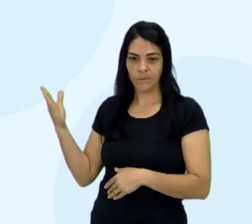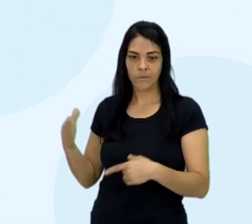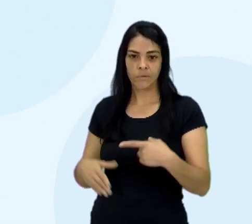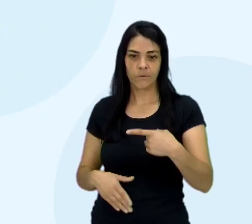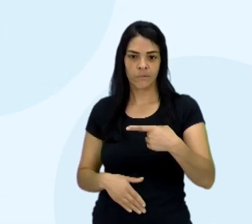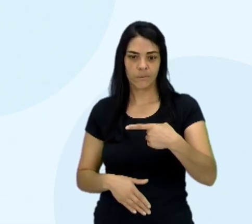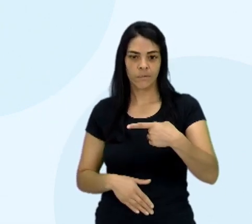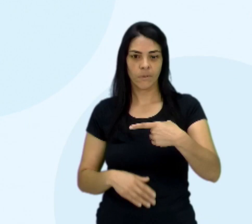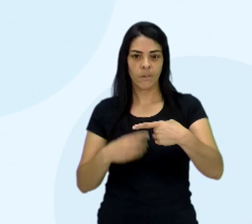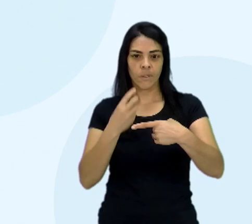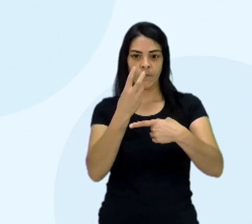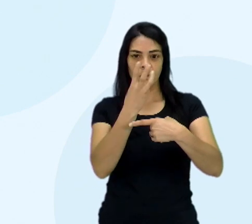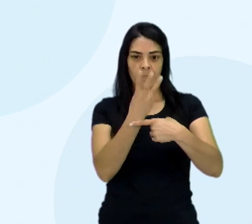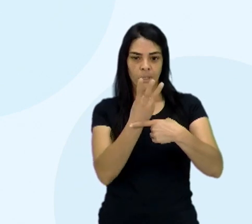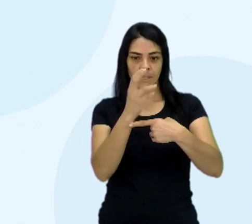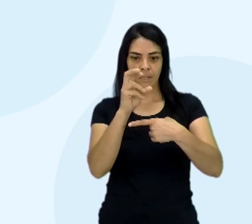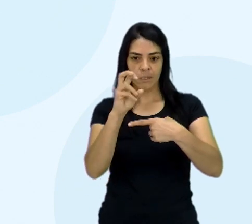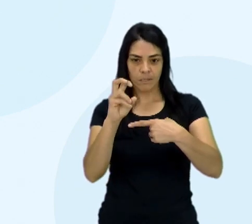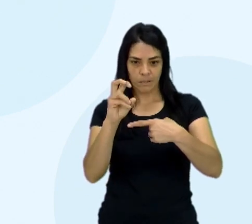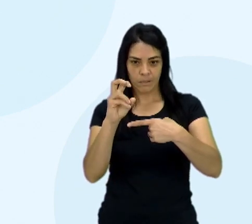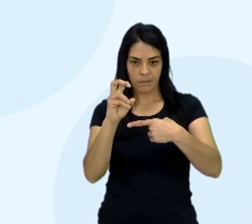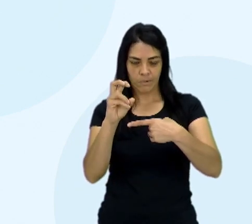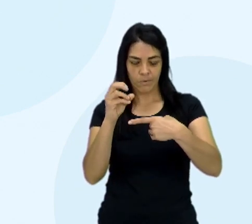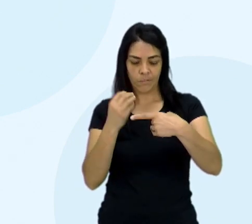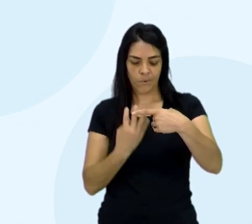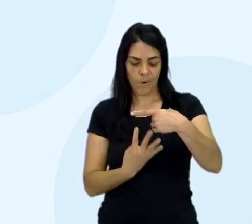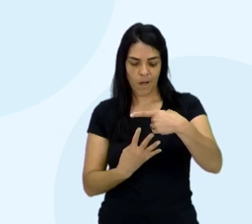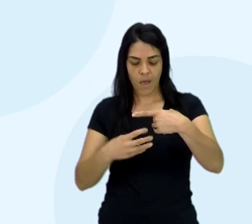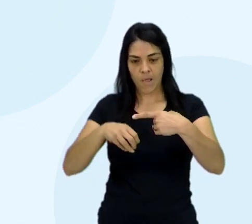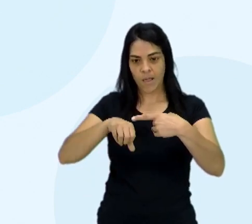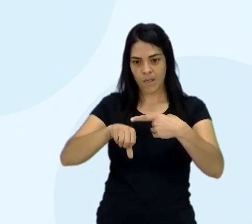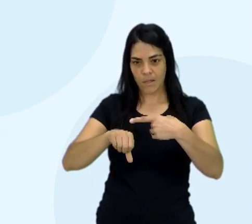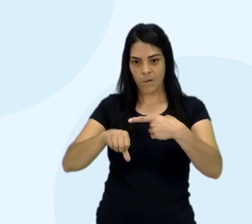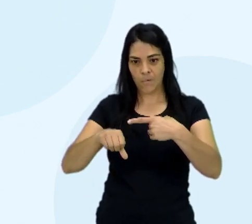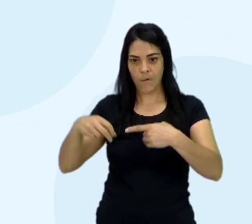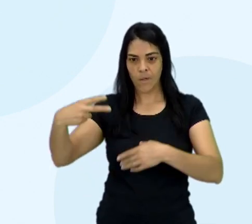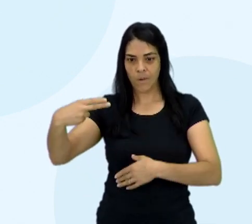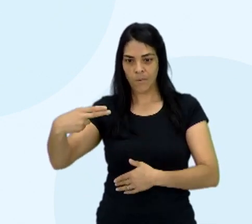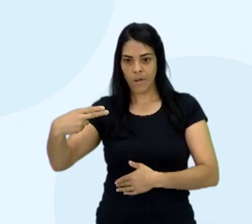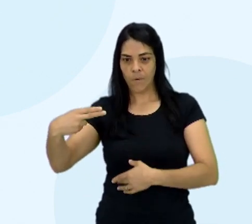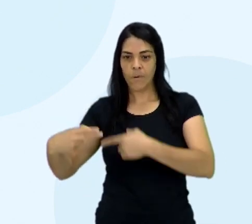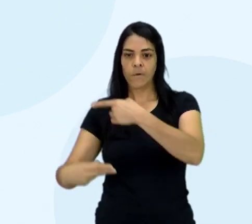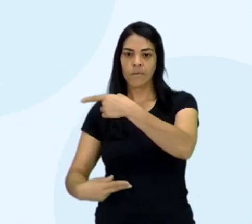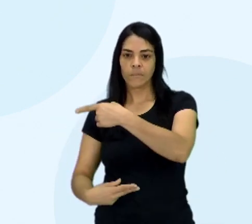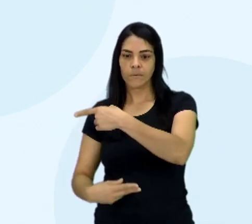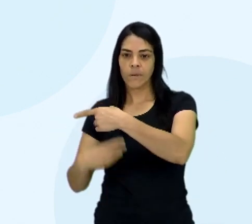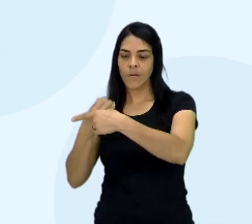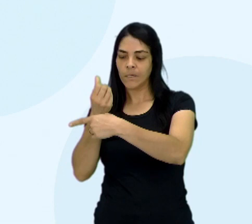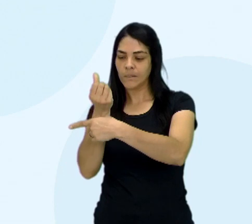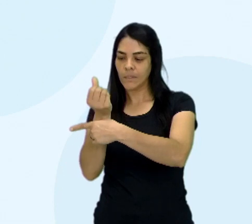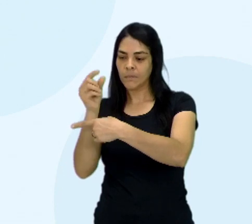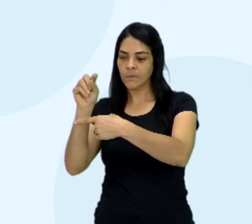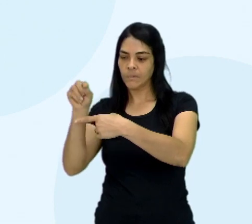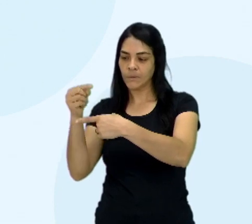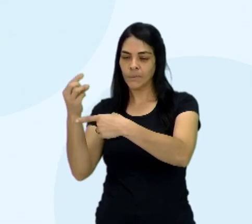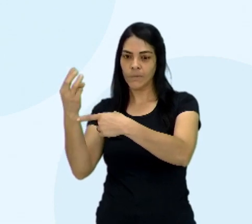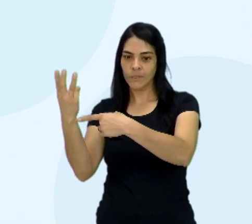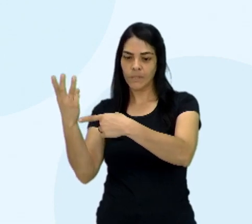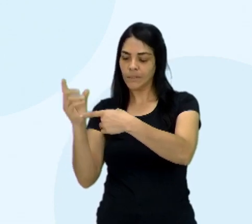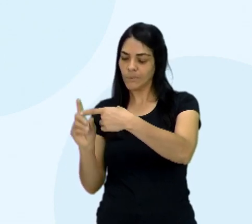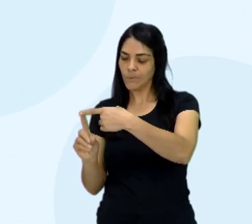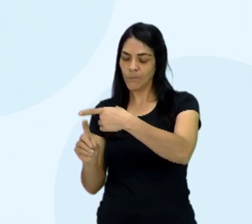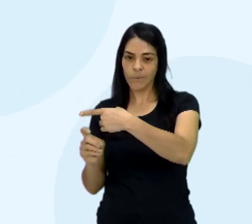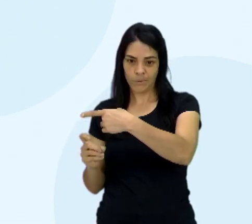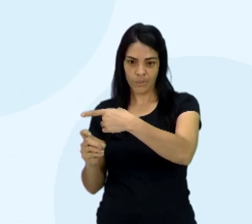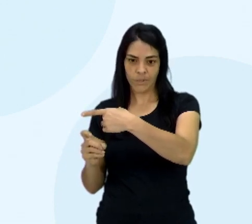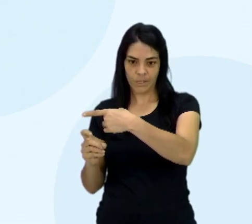ficar 35 por 49, igual a 6,3 por x. Aqui dá para simplificar porque